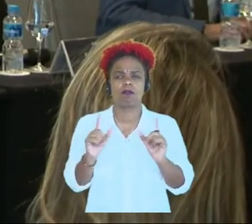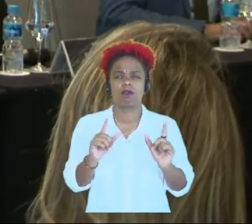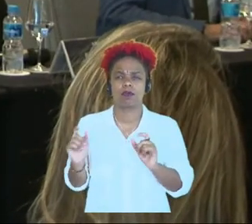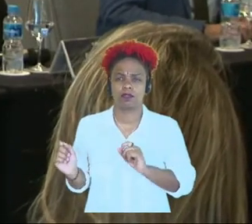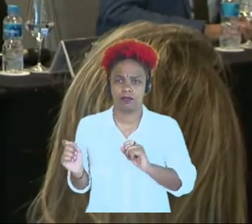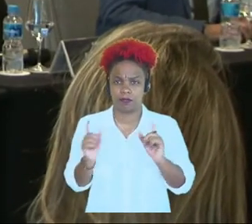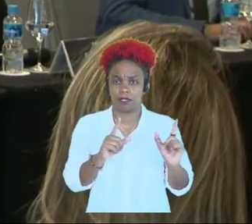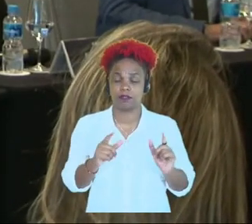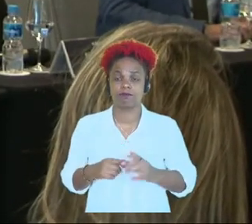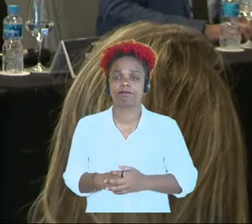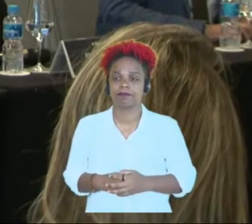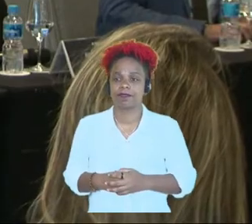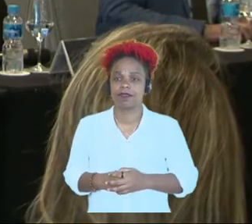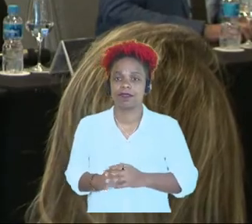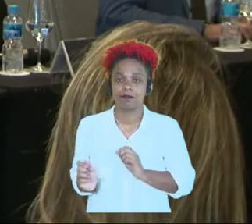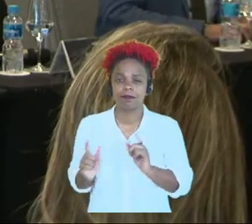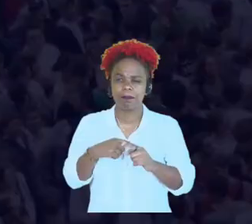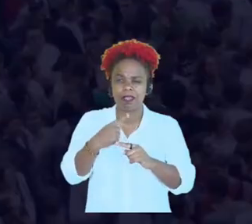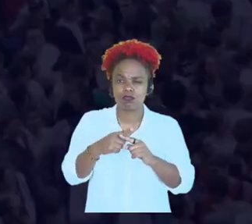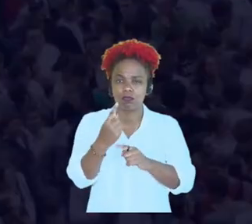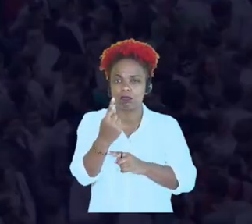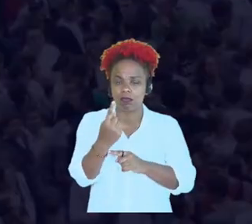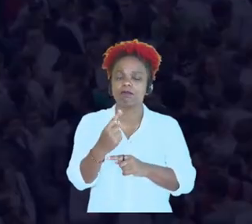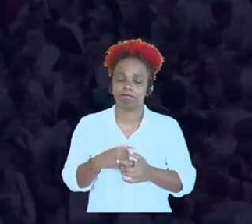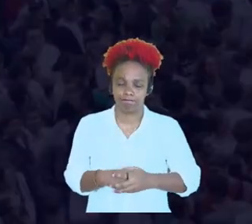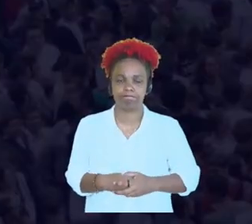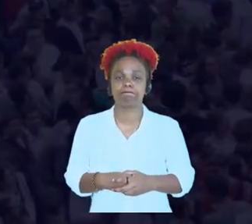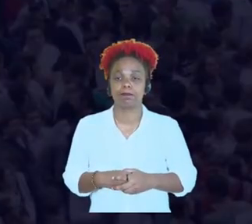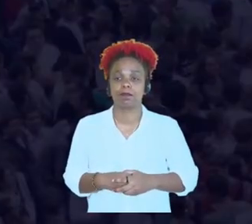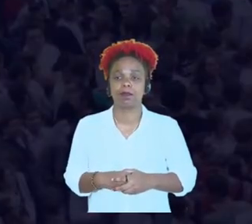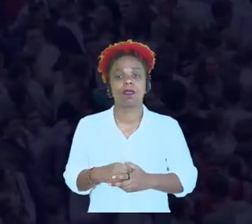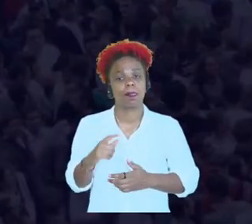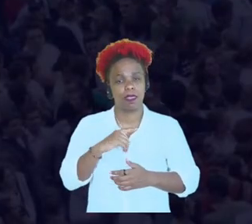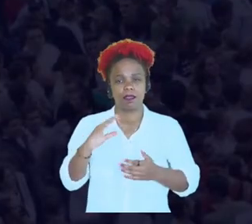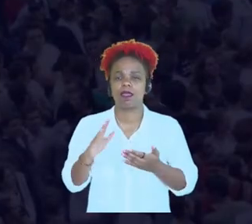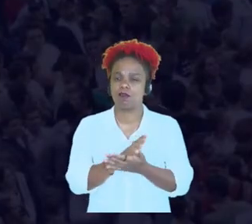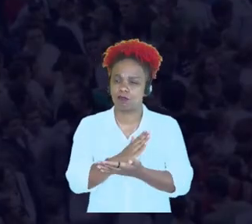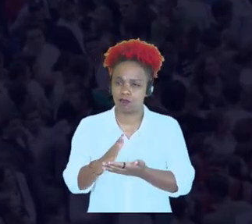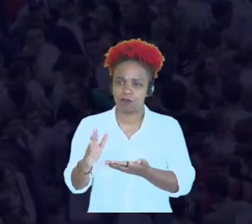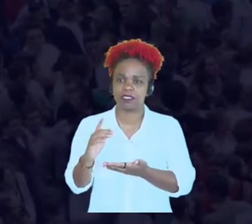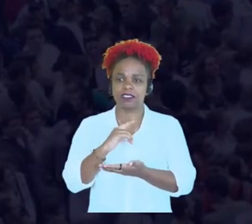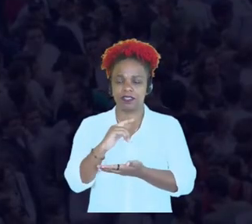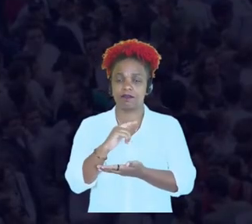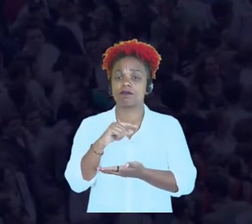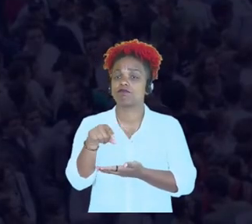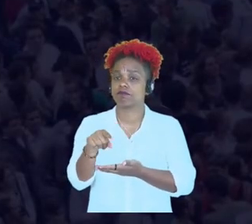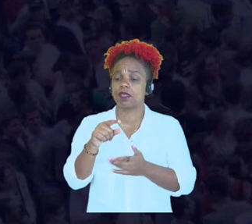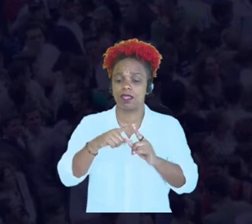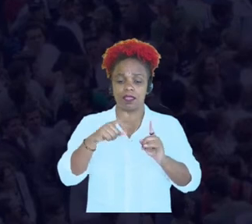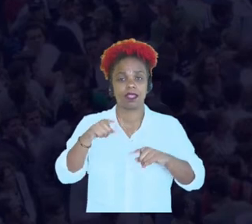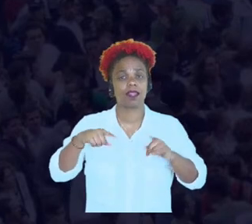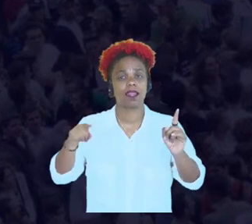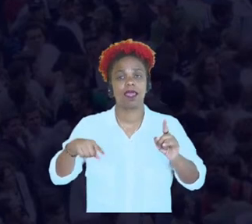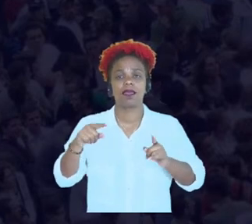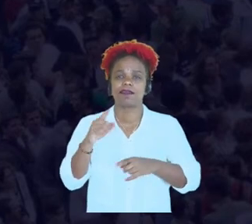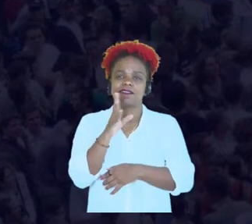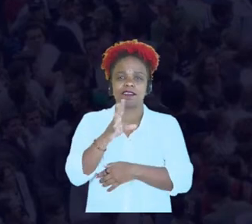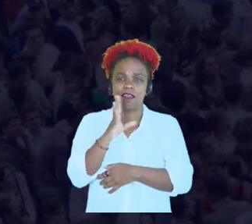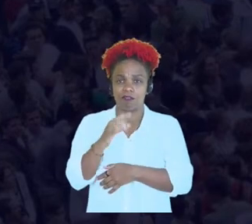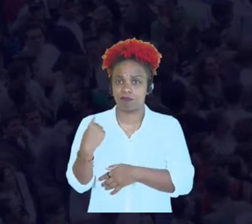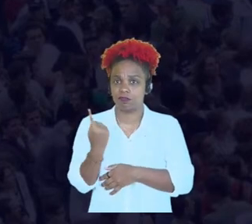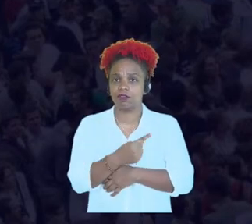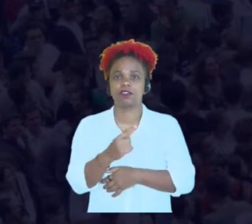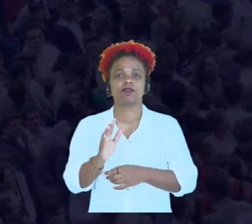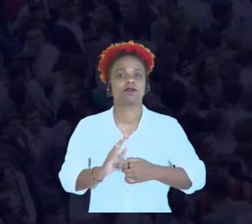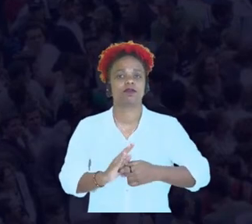próximo, mais um e mais um. Porque eu tenho alguns gráficos que seriam legais a gente